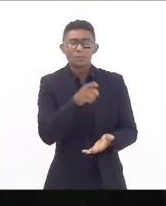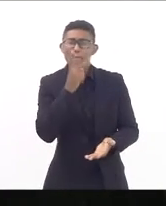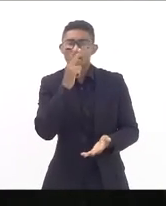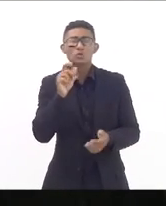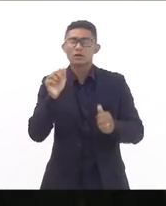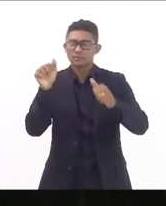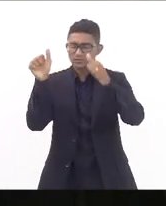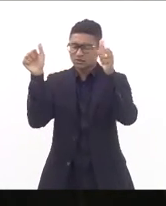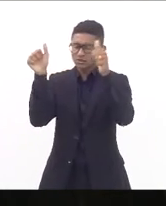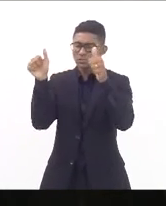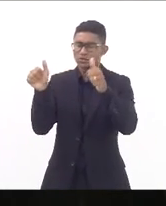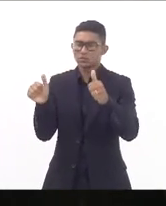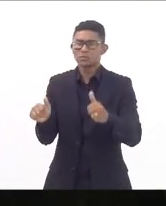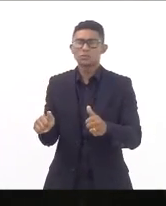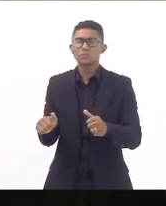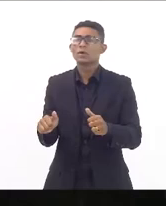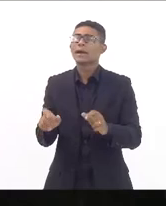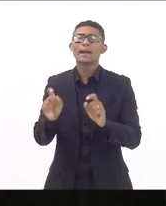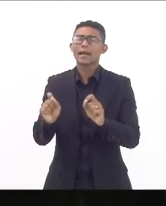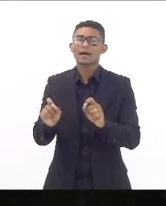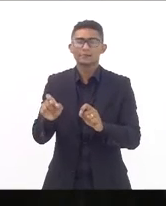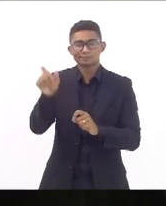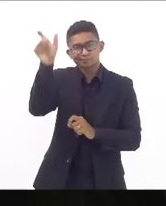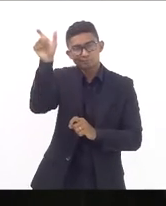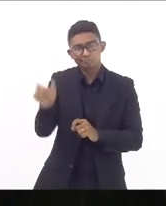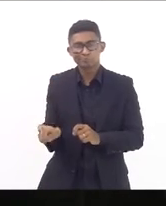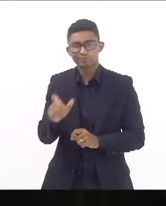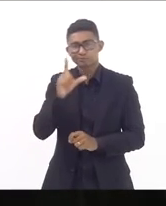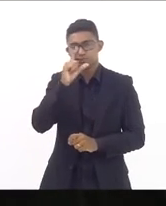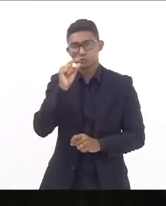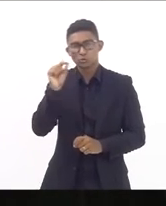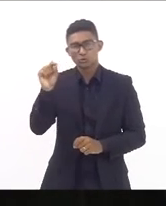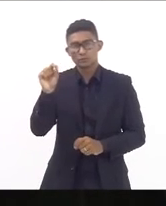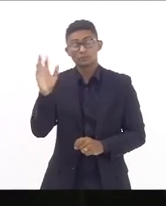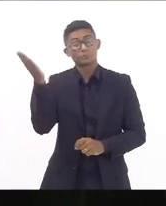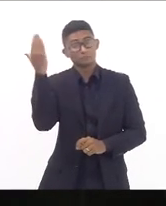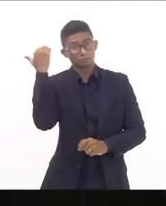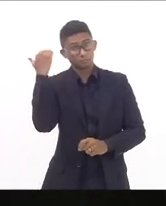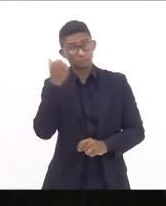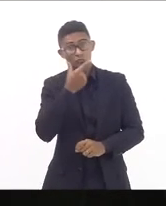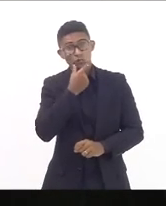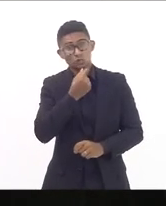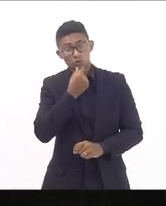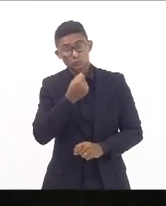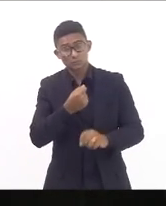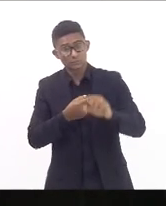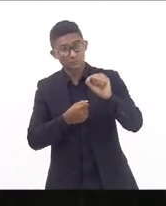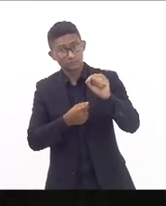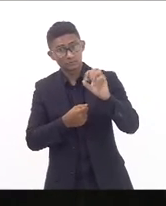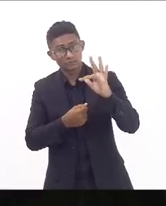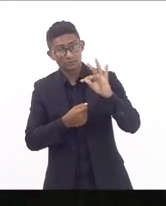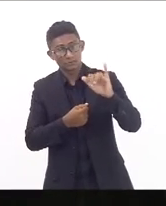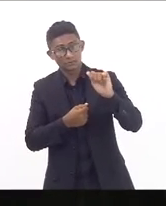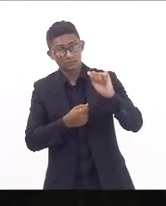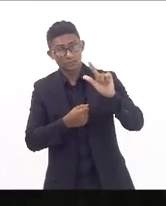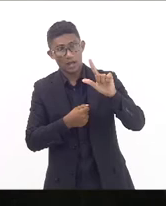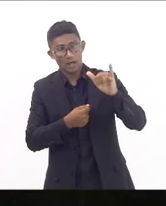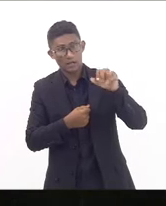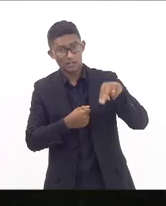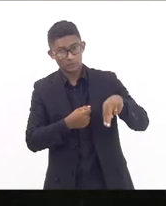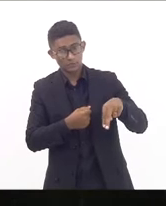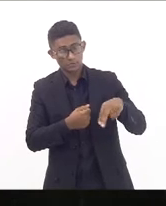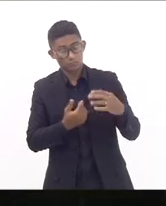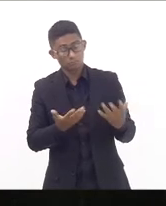momento, é o Putin. Já foi o Stalin em outras épocas. Então é necessária essa